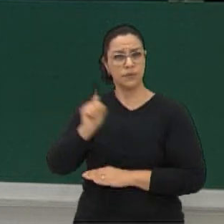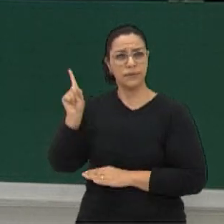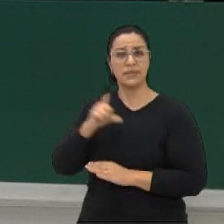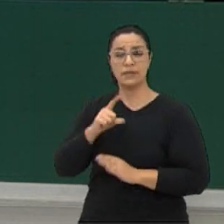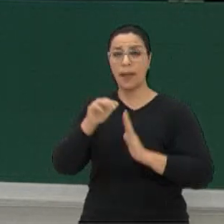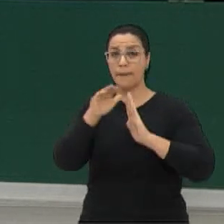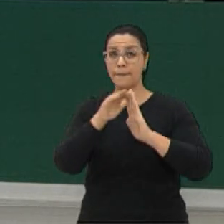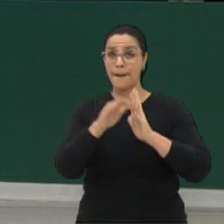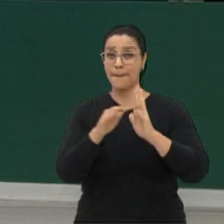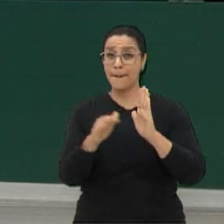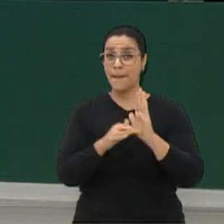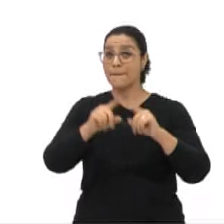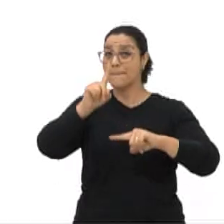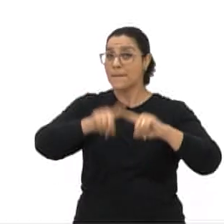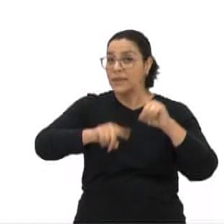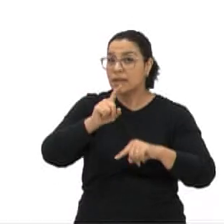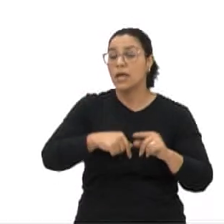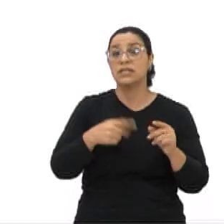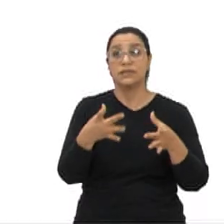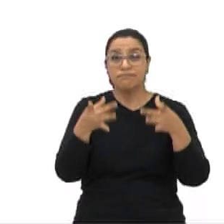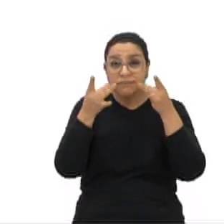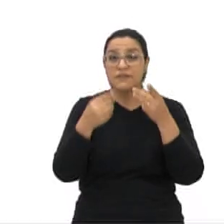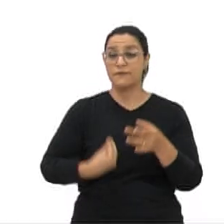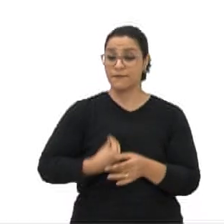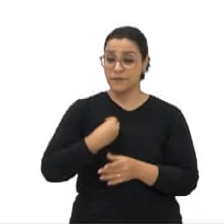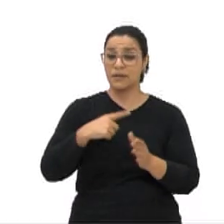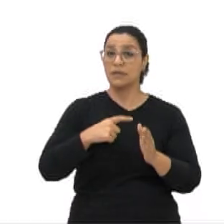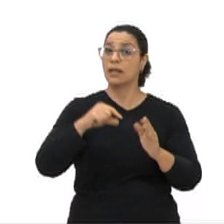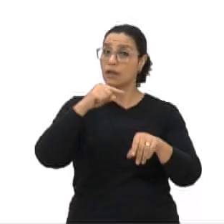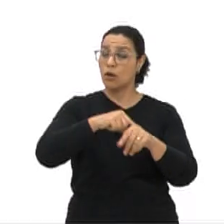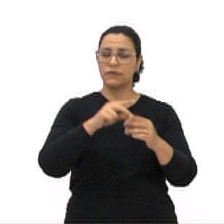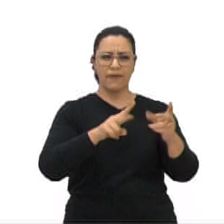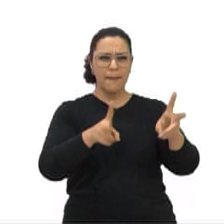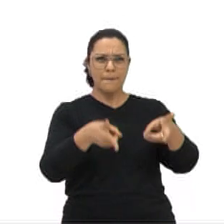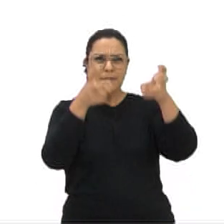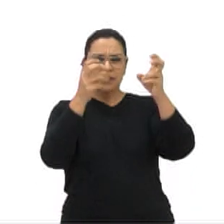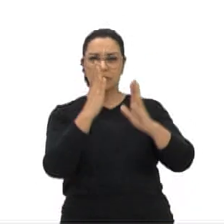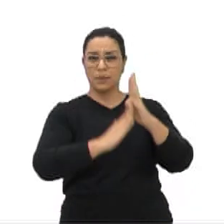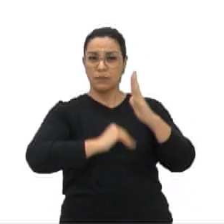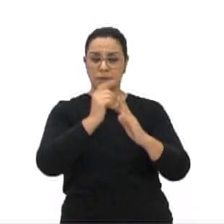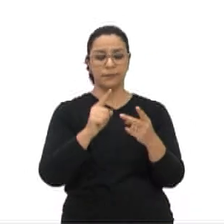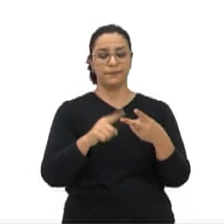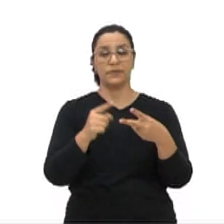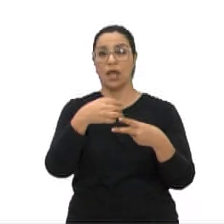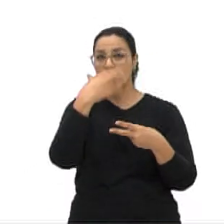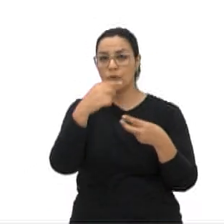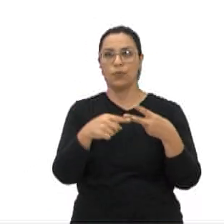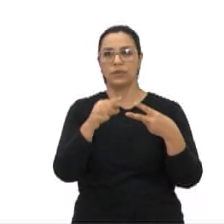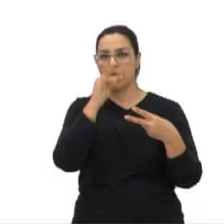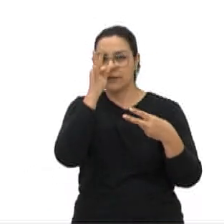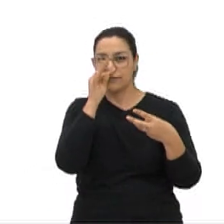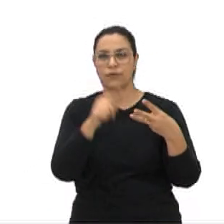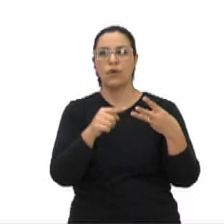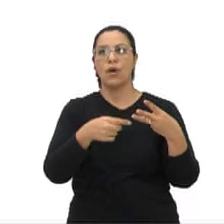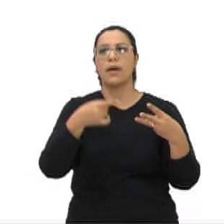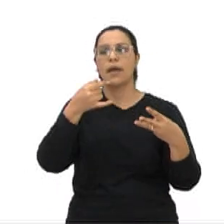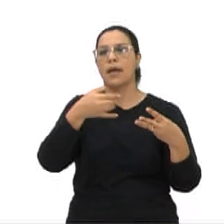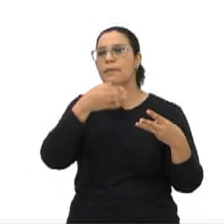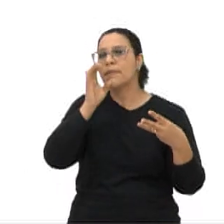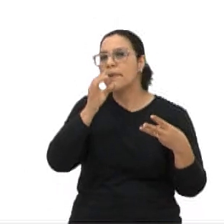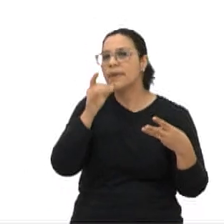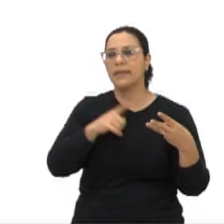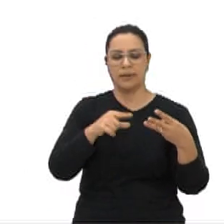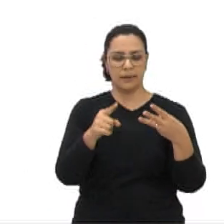trouxe alguns elementos que são muito presentes na natureza morta. Por exemplo, frutas, flores, bebidas, quer